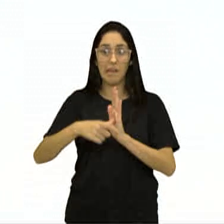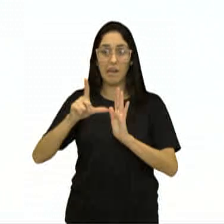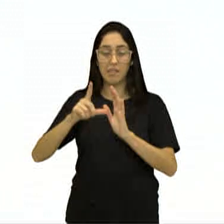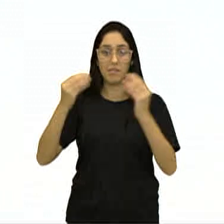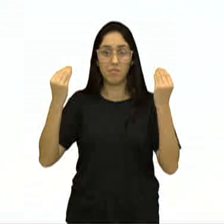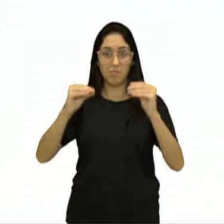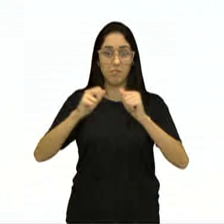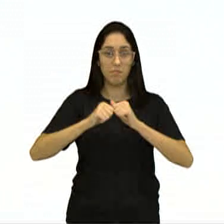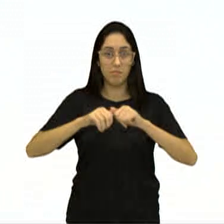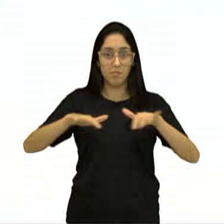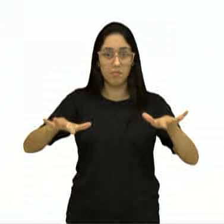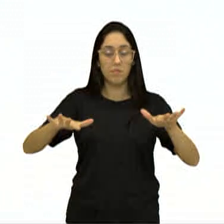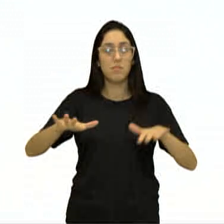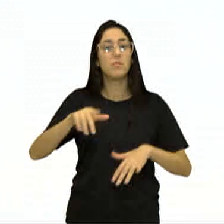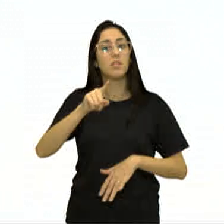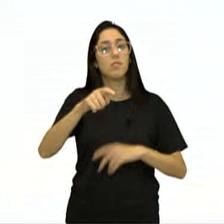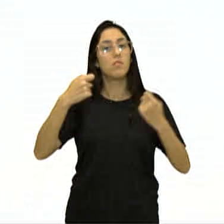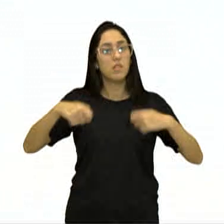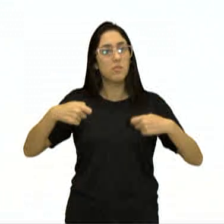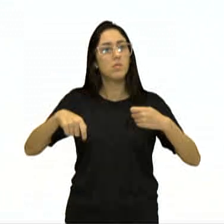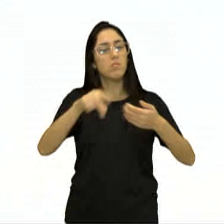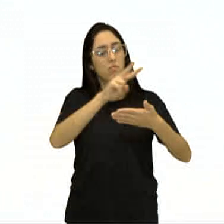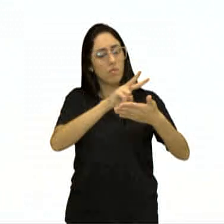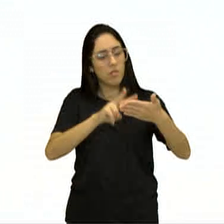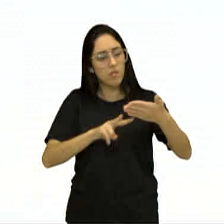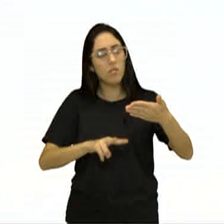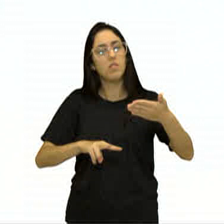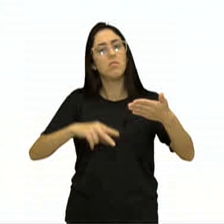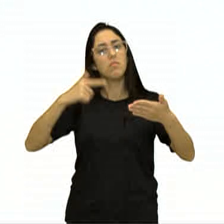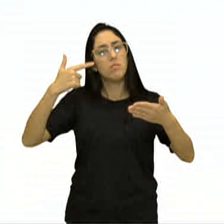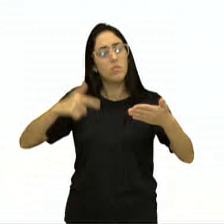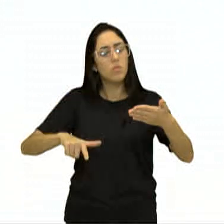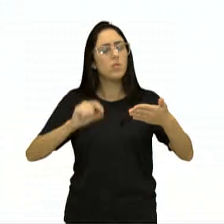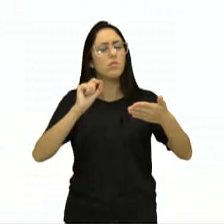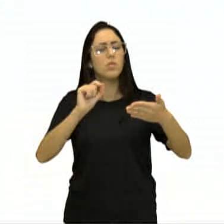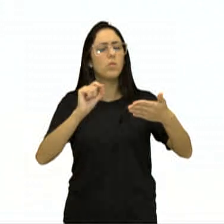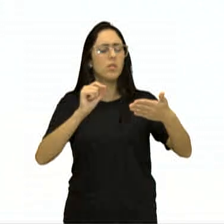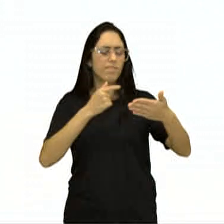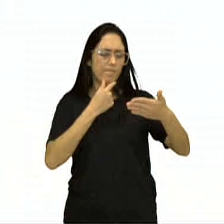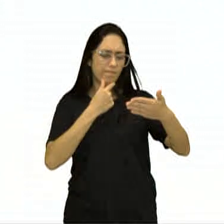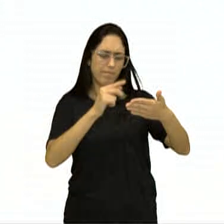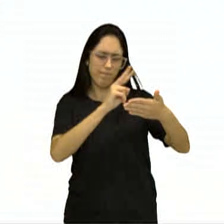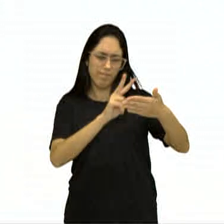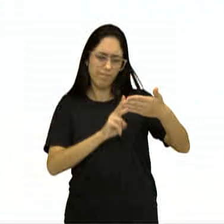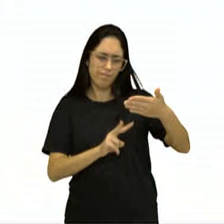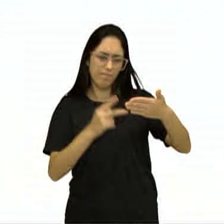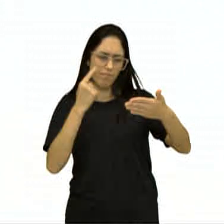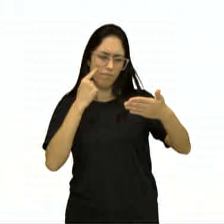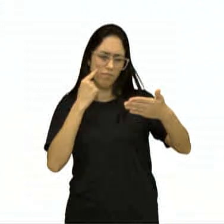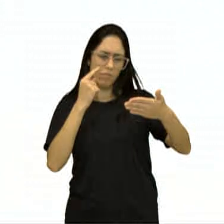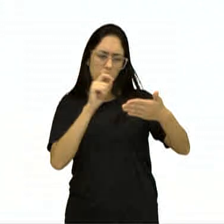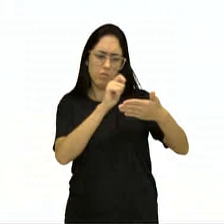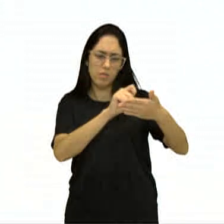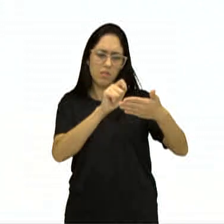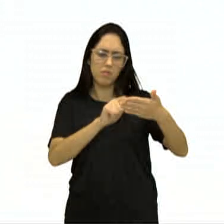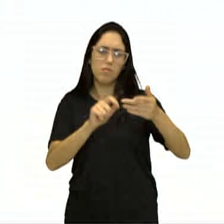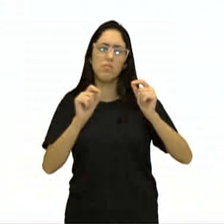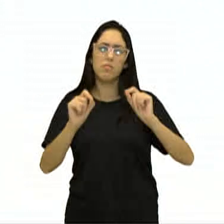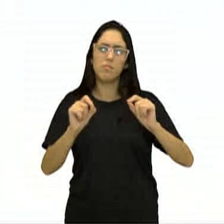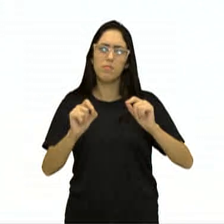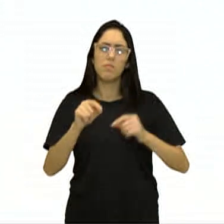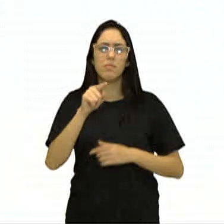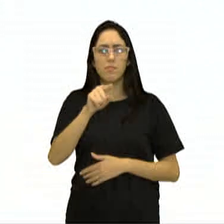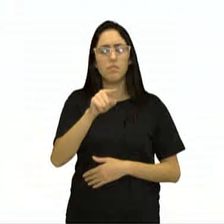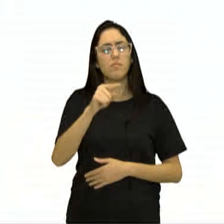verbete, você tem que fazer a revisão. Você tem que reler o que ele escreveu, reler o que está escrito ali, o que foi feito. E daí você vai verificar,